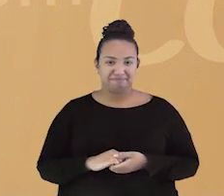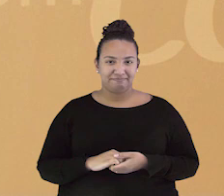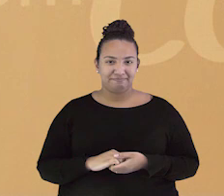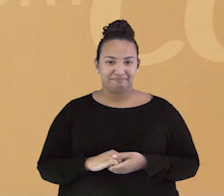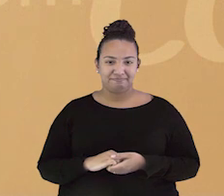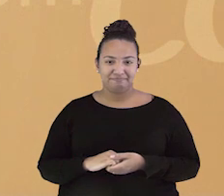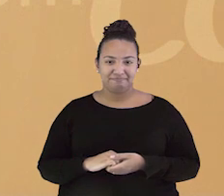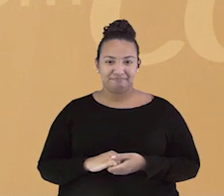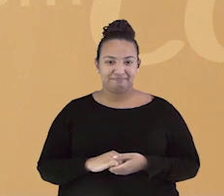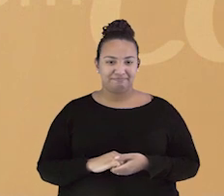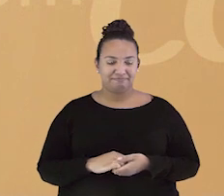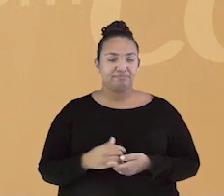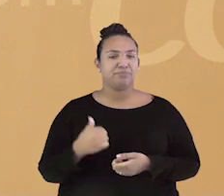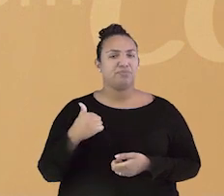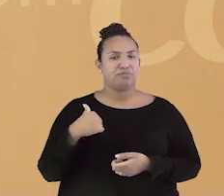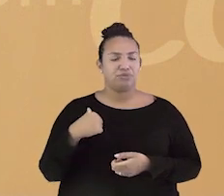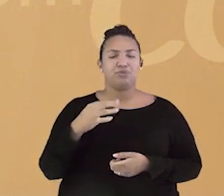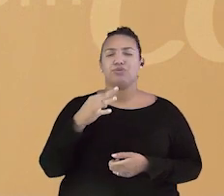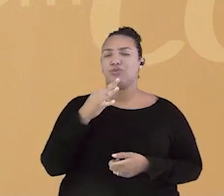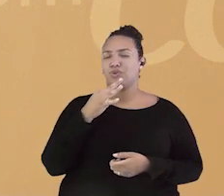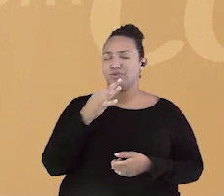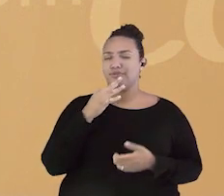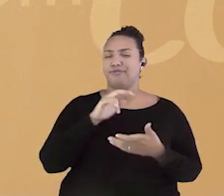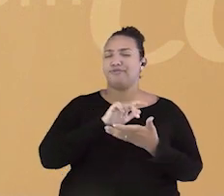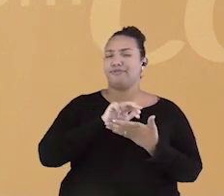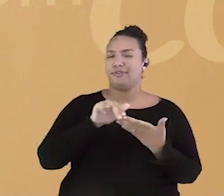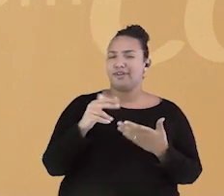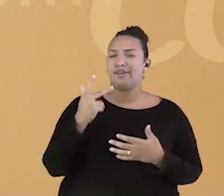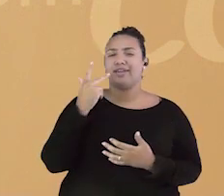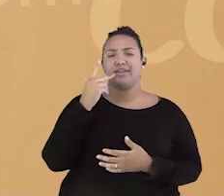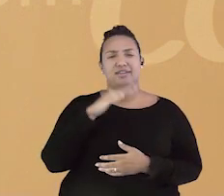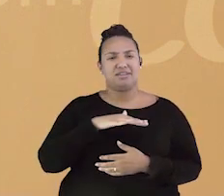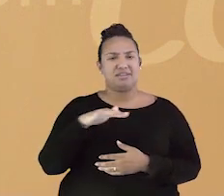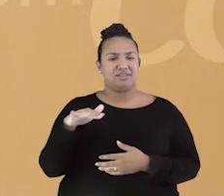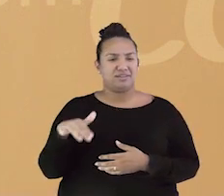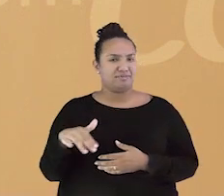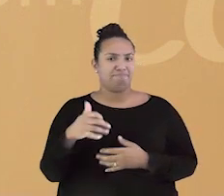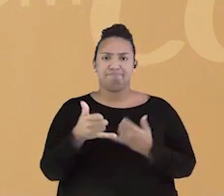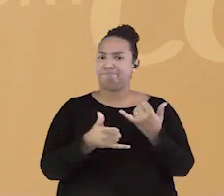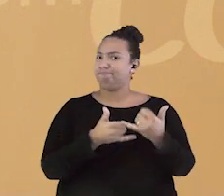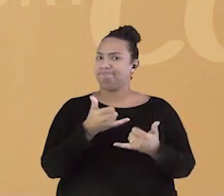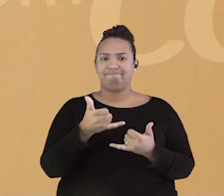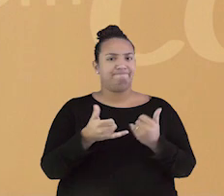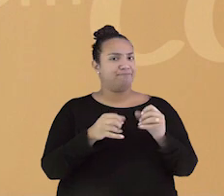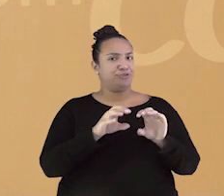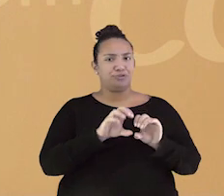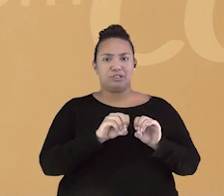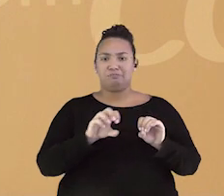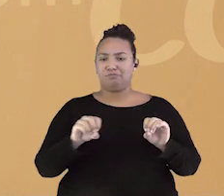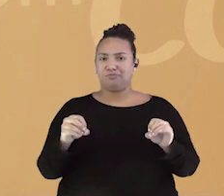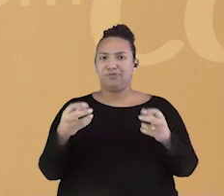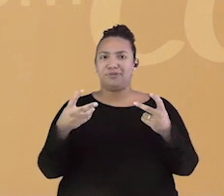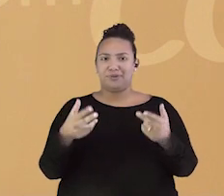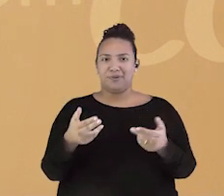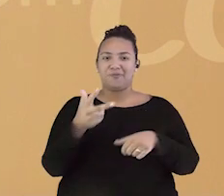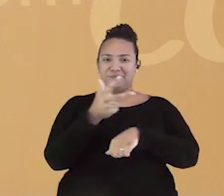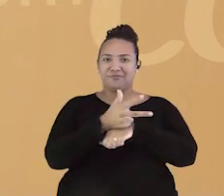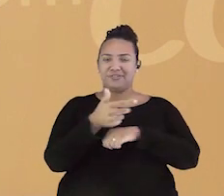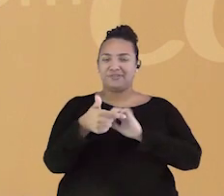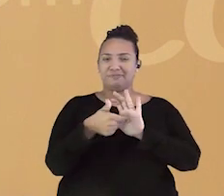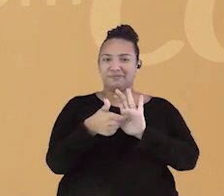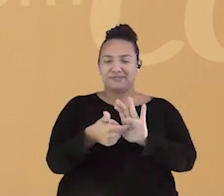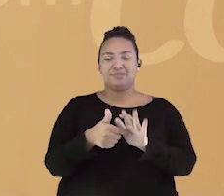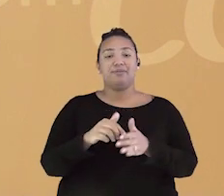eu conheço muitas crianças que nunca brincaram de fazer linguiça, como as que a gente assistiu no vídeo do Território do Brincar.